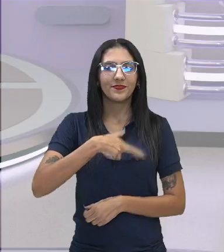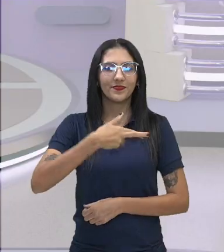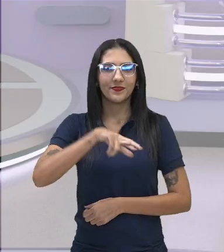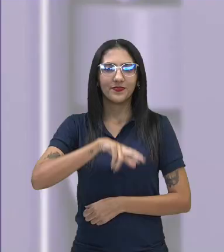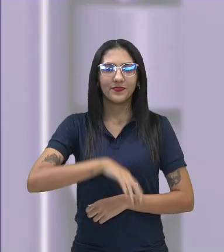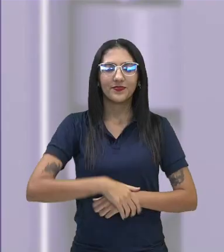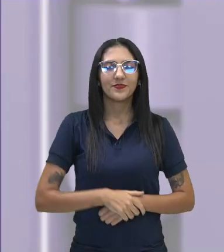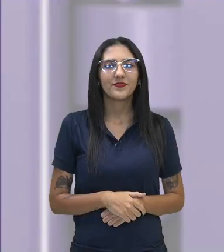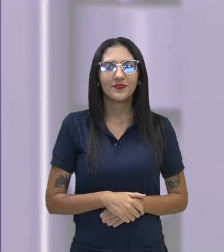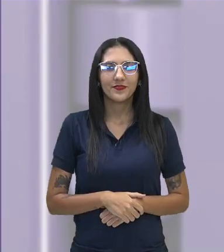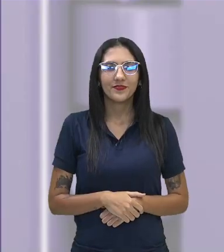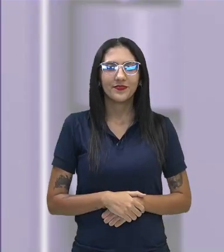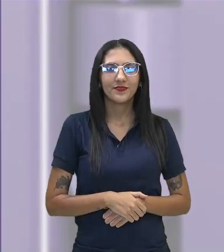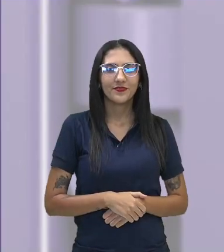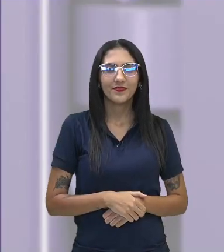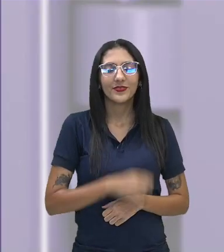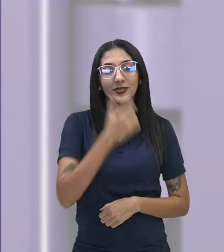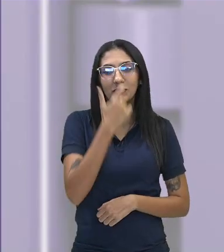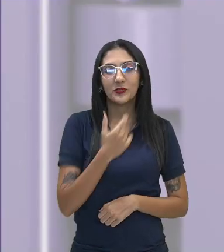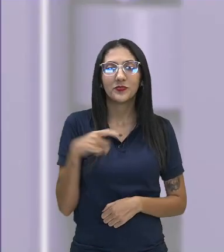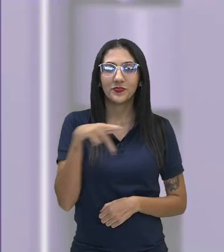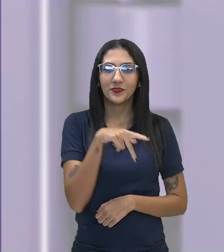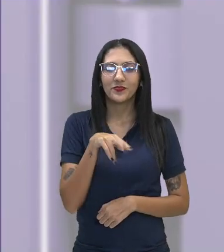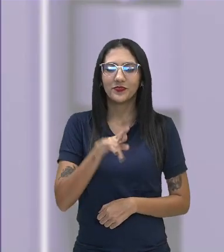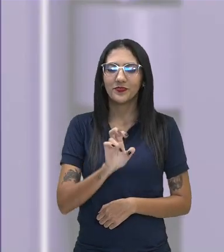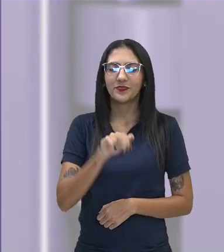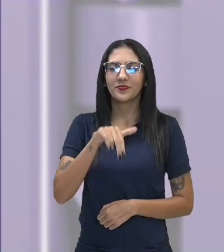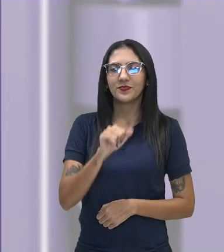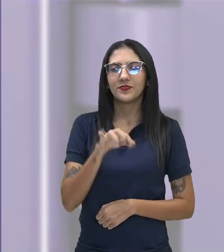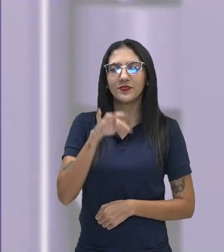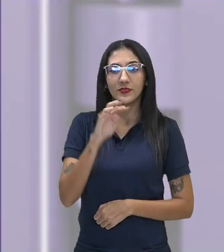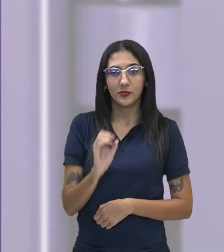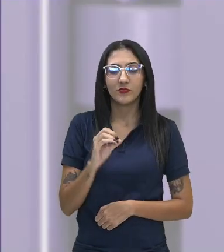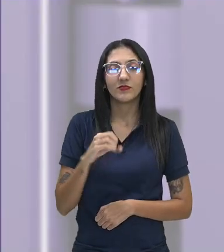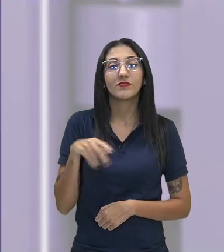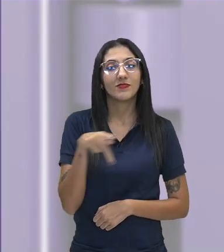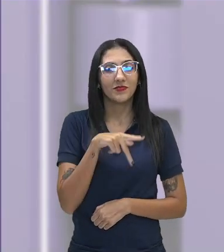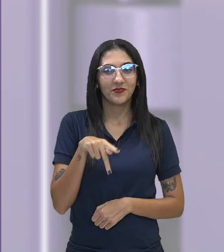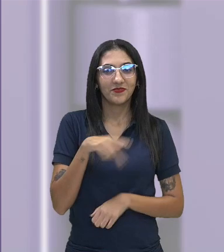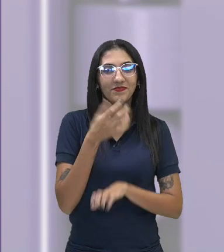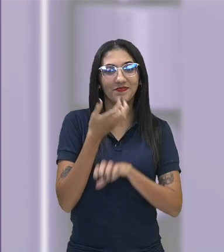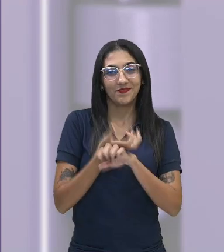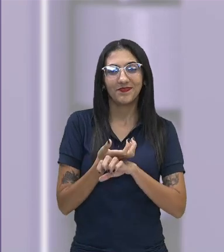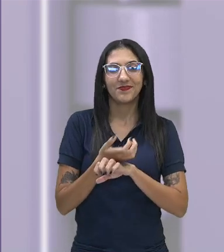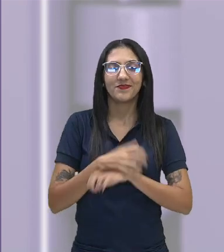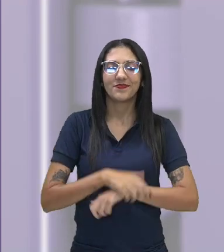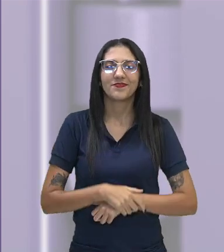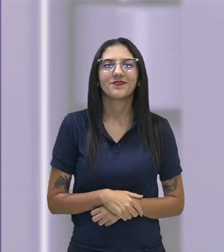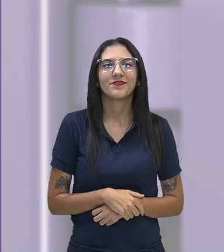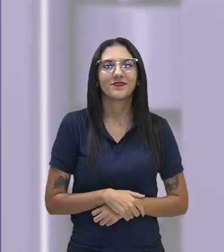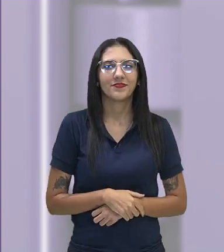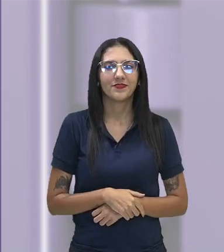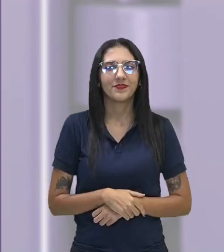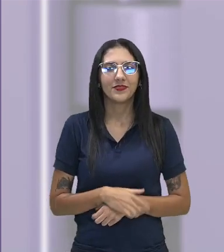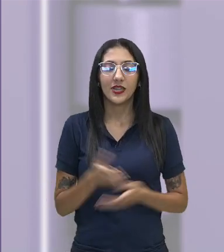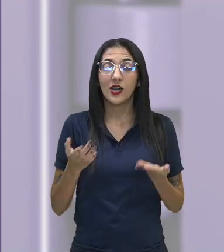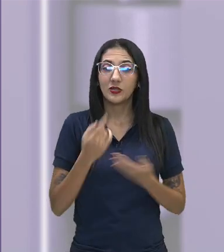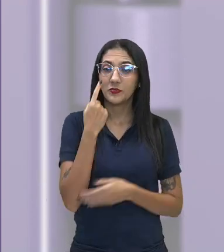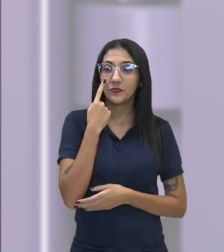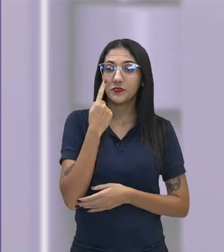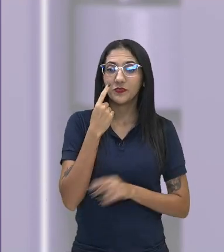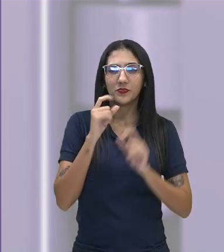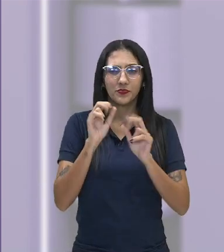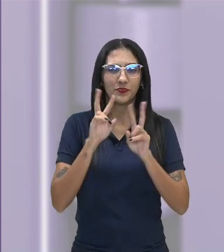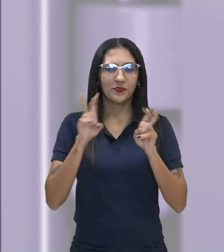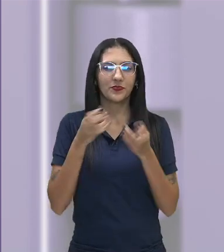religioso. Eu sou o professor Renato Souza, do componente curricular Ensino Religioso, e vamos ver o que vamos